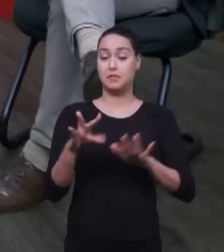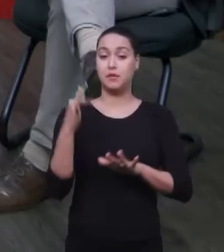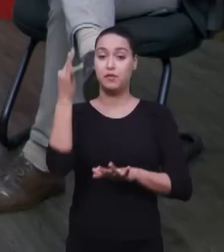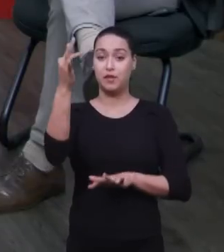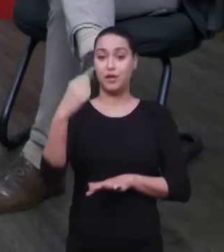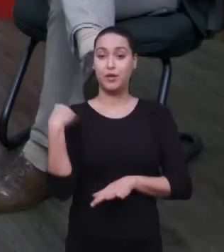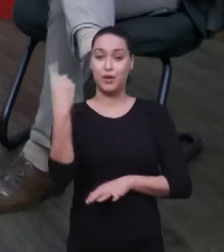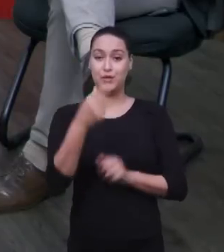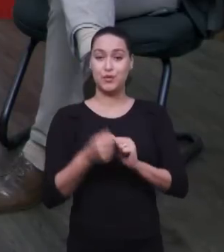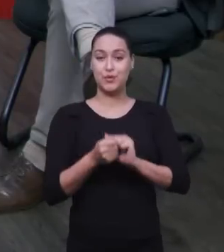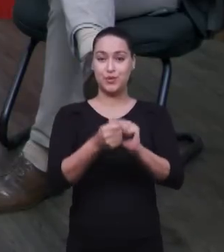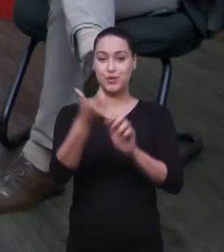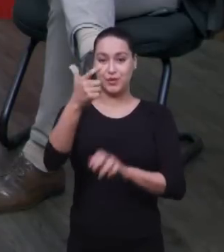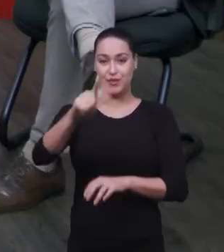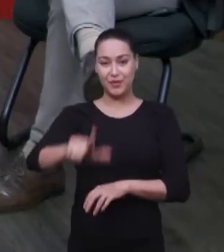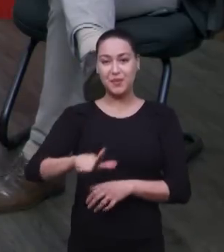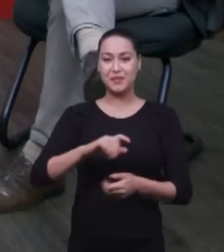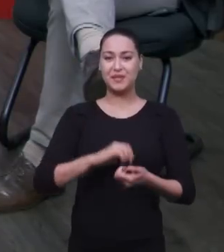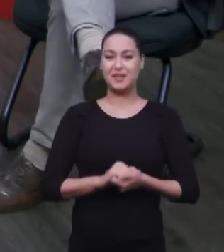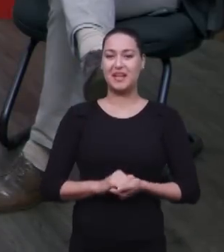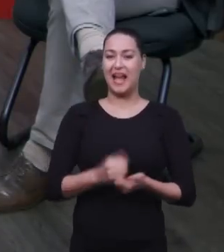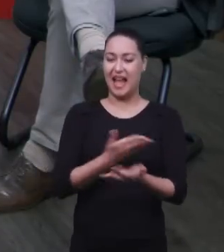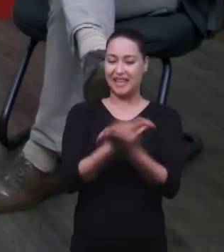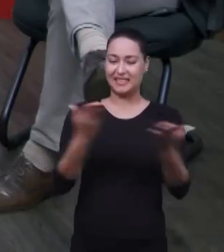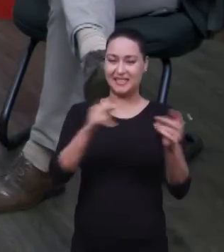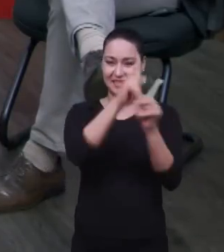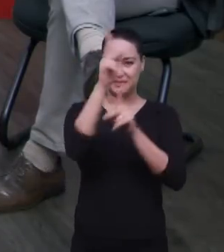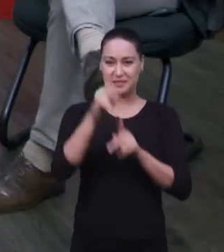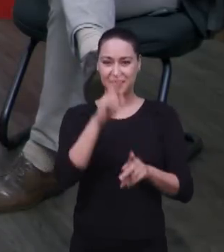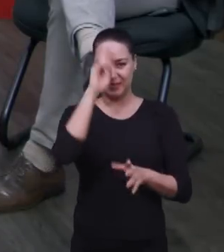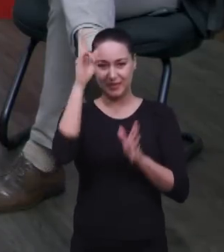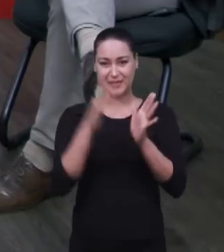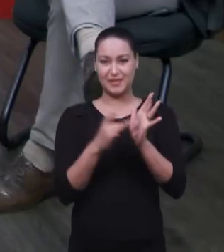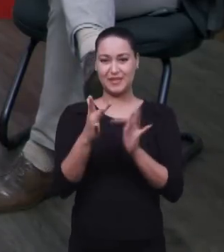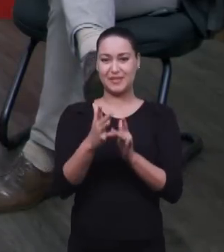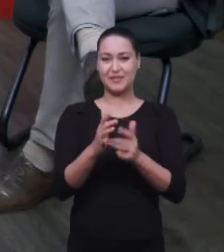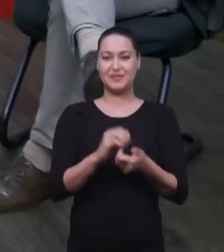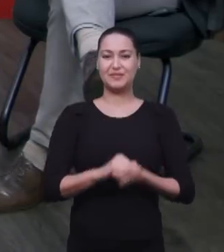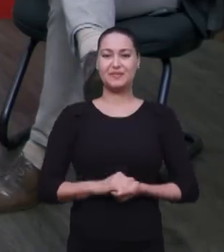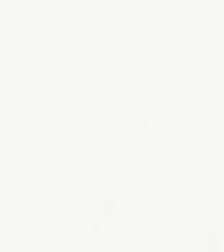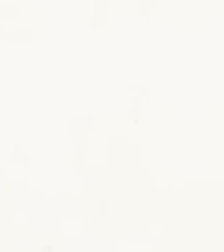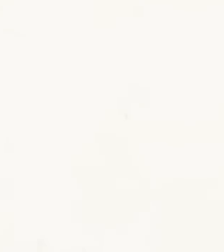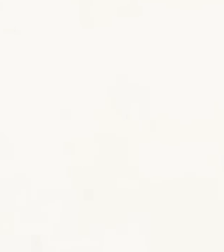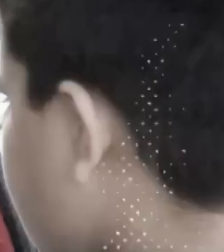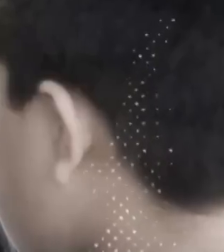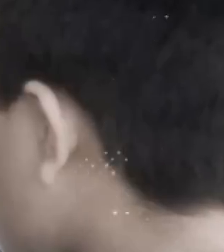Semana que vem, se Deus quiser, estaremos juntos com mais uma edição desse programa. A todos a paz do Senhor Jesus.